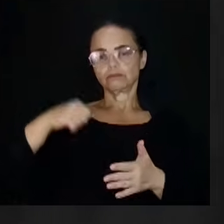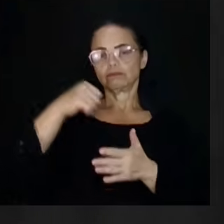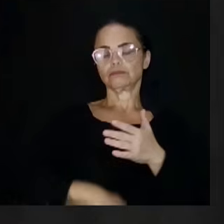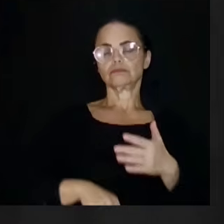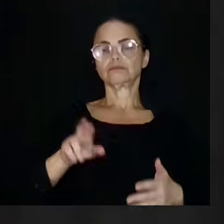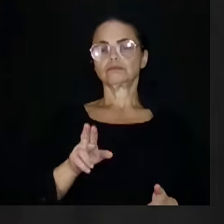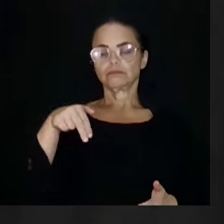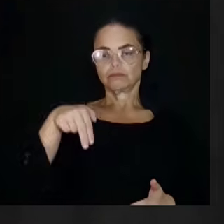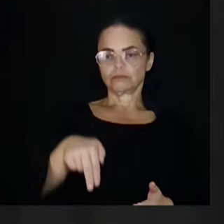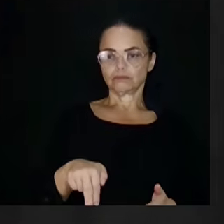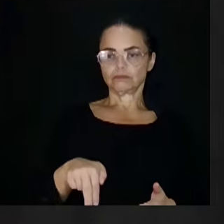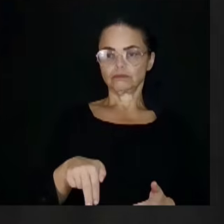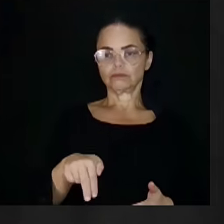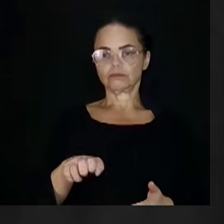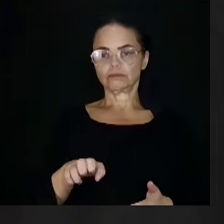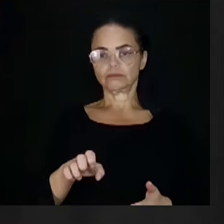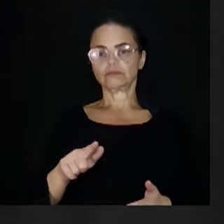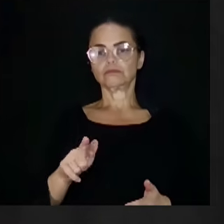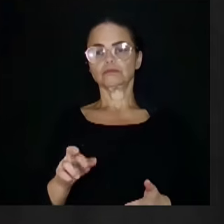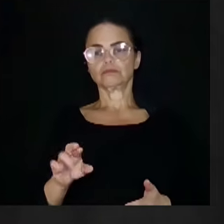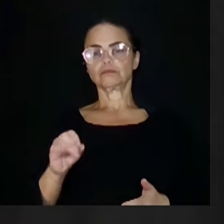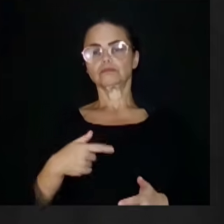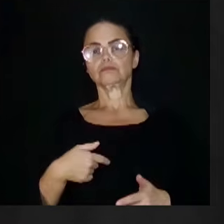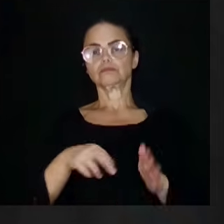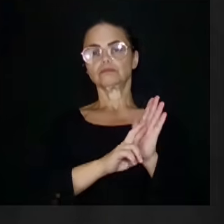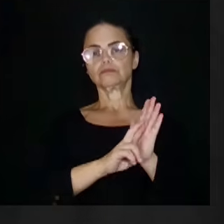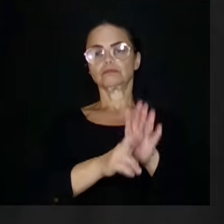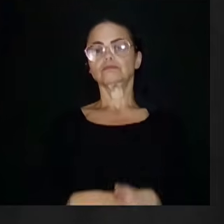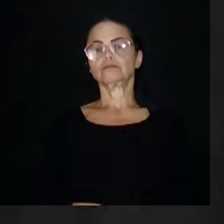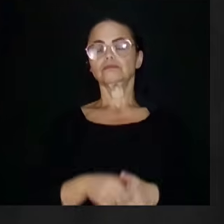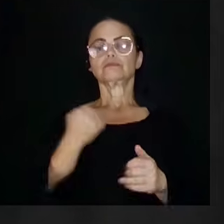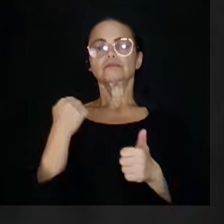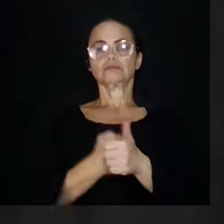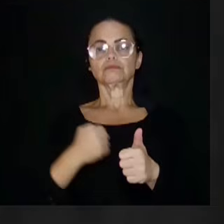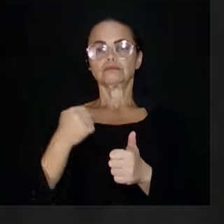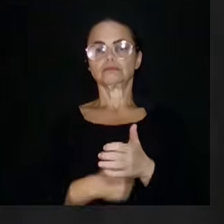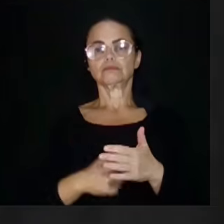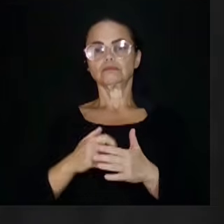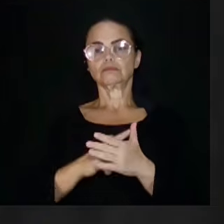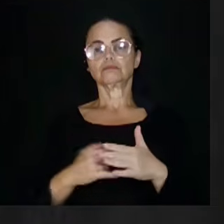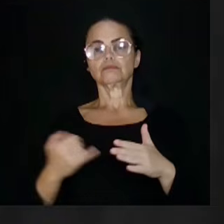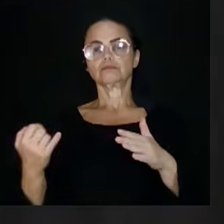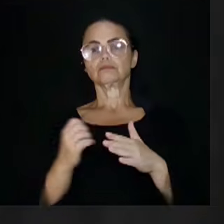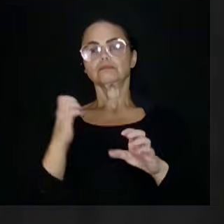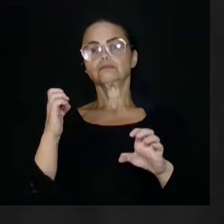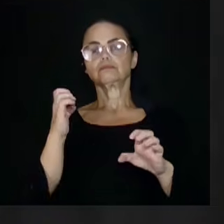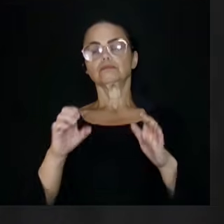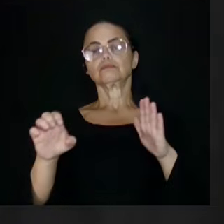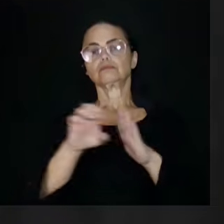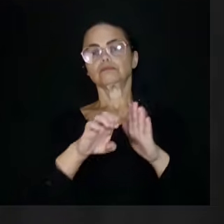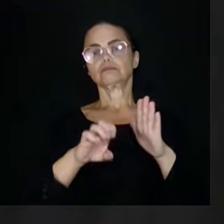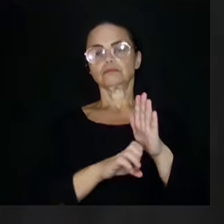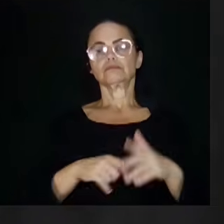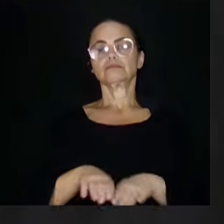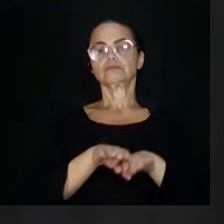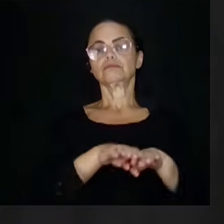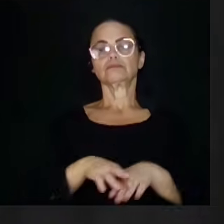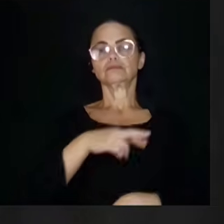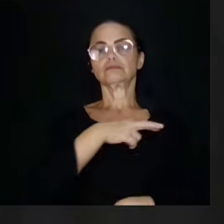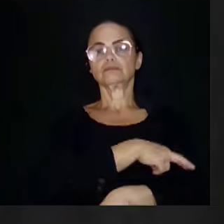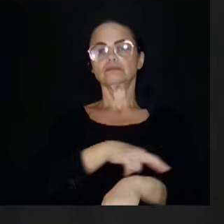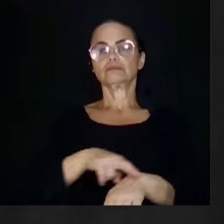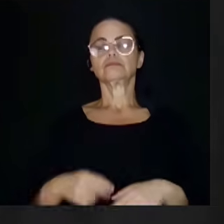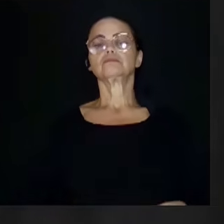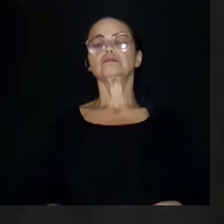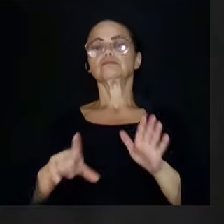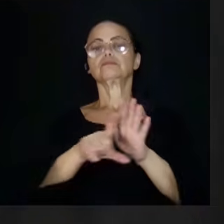seus representantes, lógico, estávamos junto na construção do Estatuto da Igualdade Racial, nas leis de cotas. Então a gente é uma